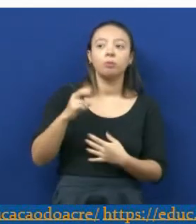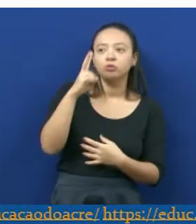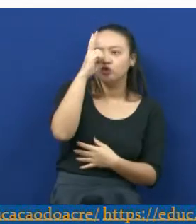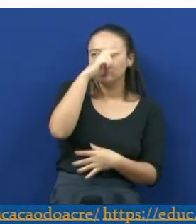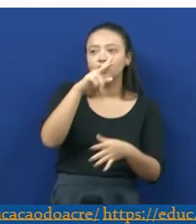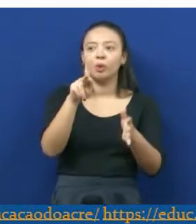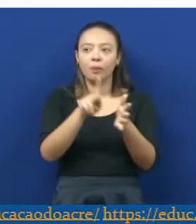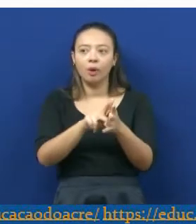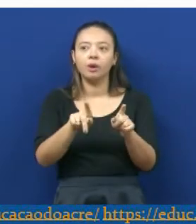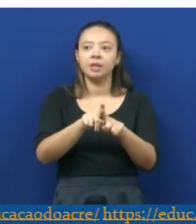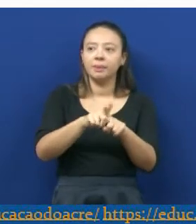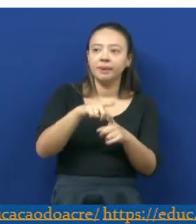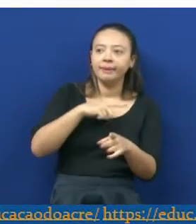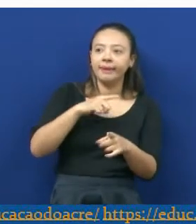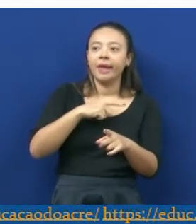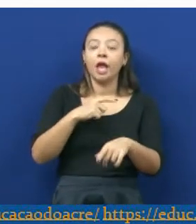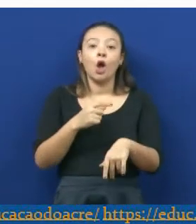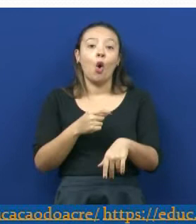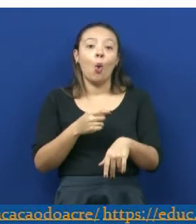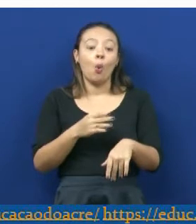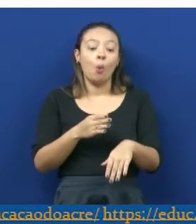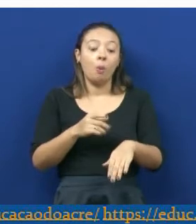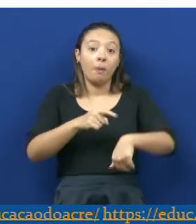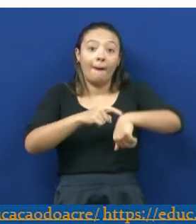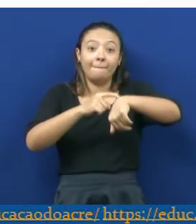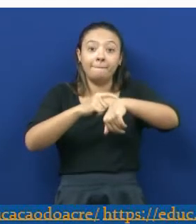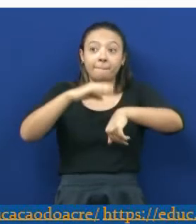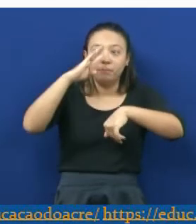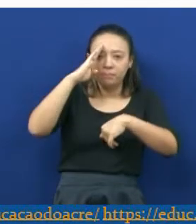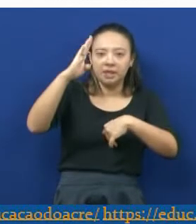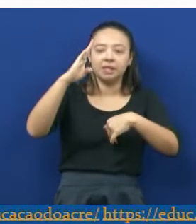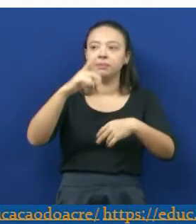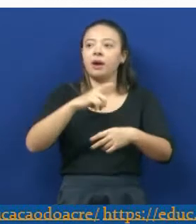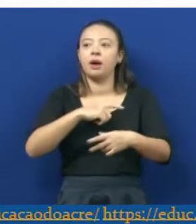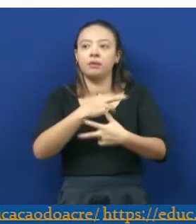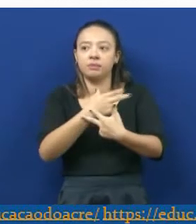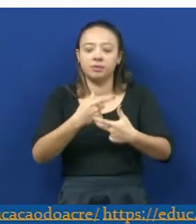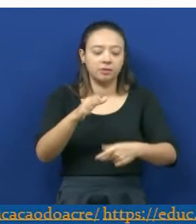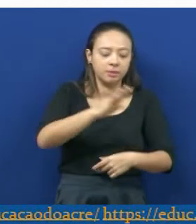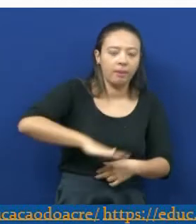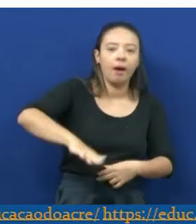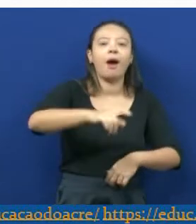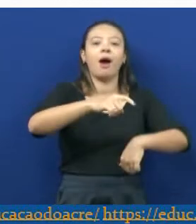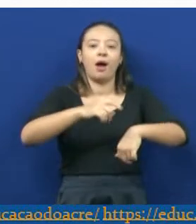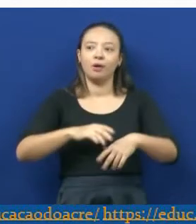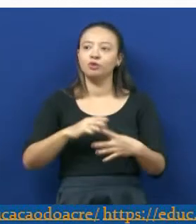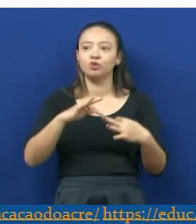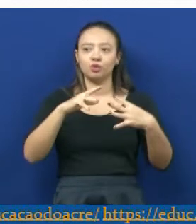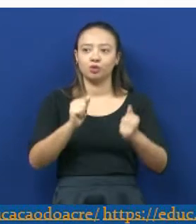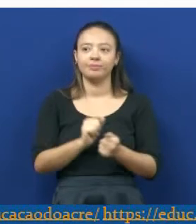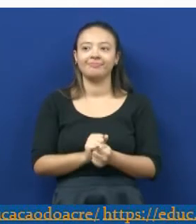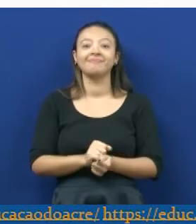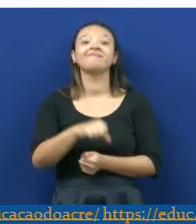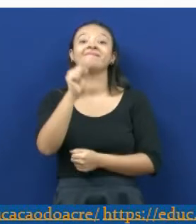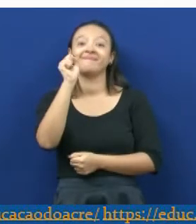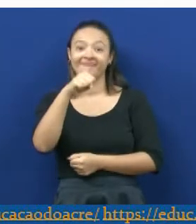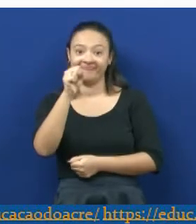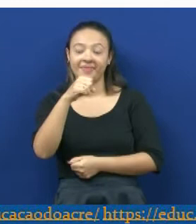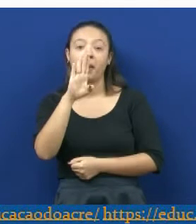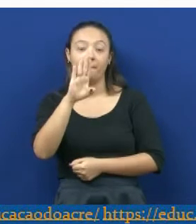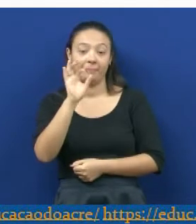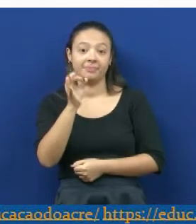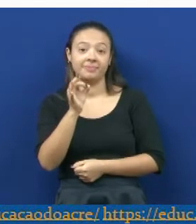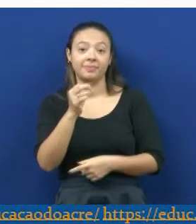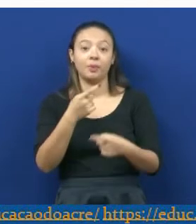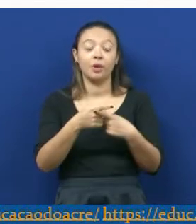um clímax, narrador, tempo, lugar e personagem. Isso, aqui nós encontramos todos os elementos da